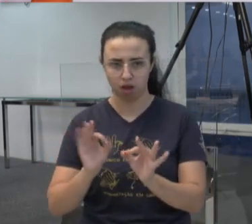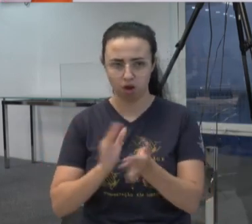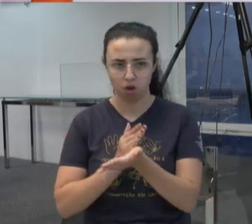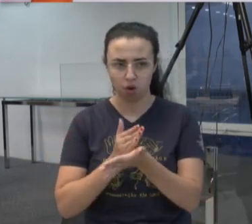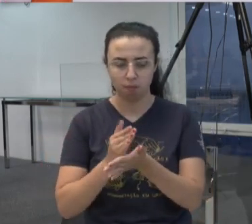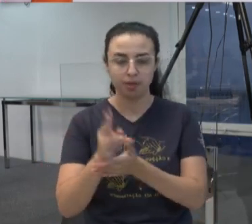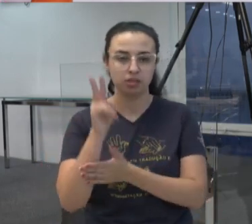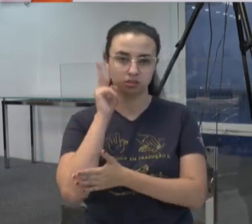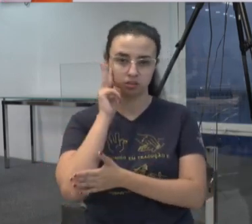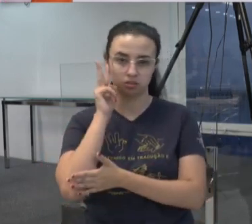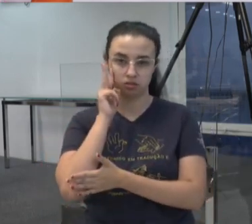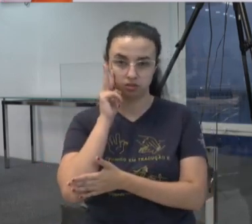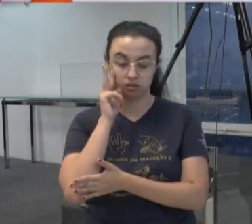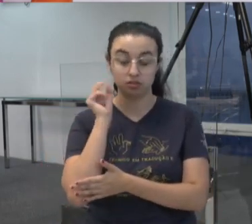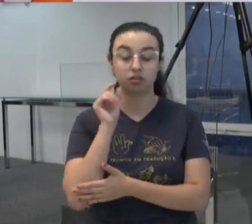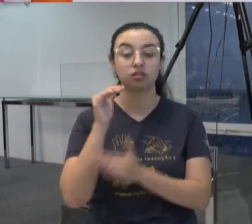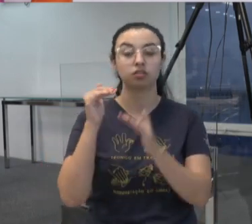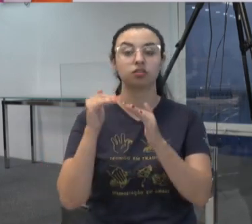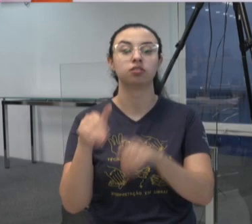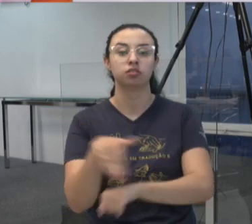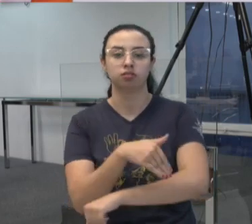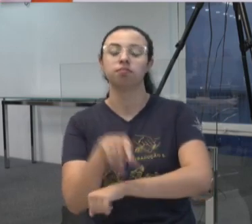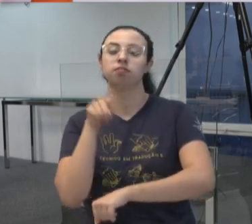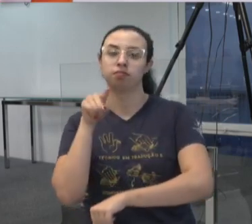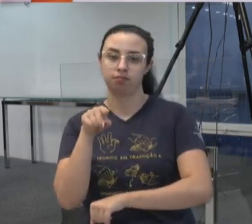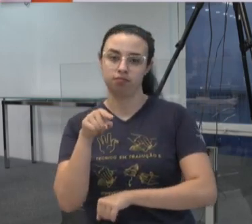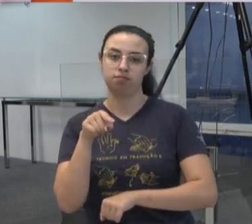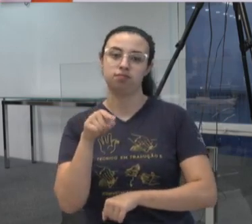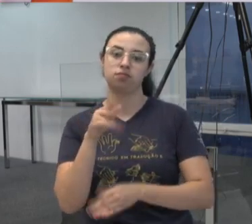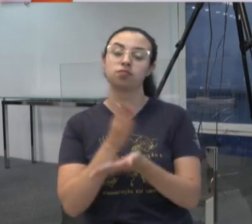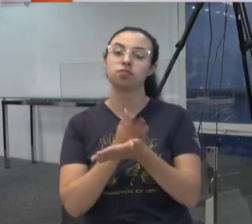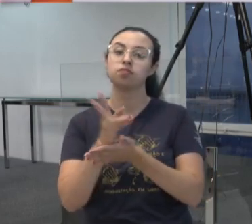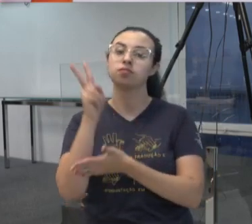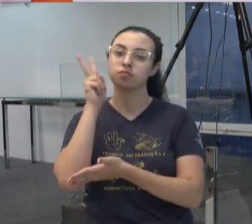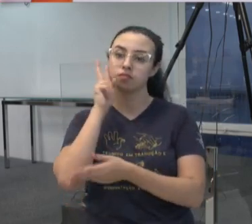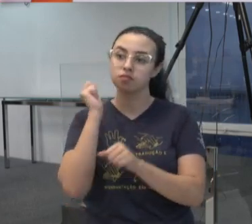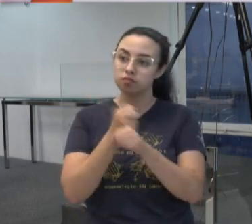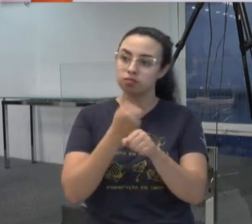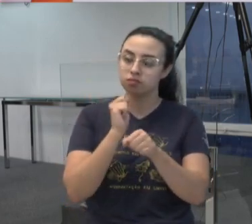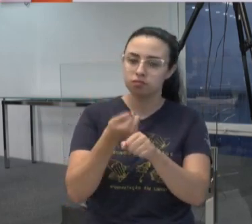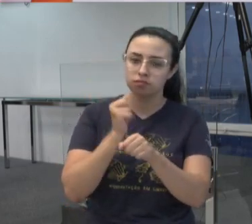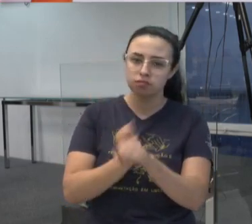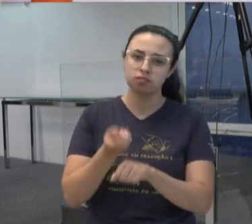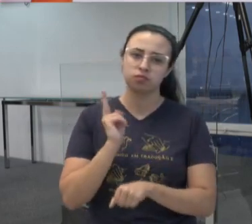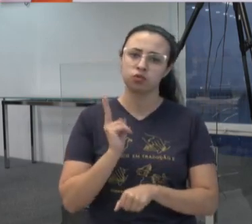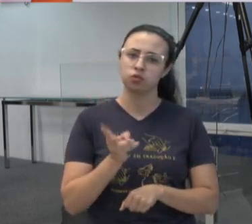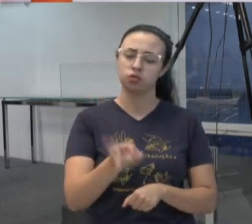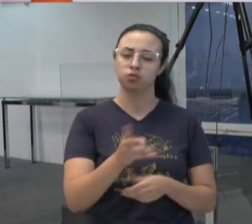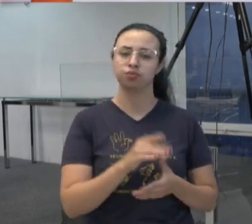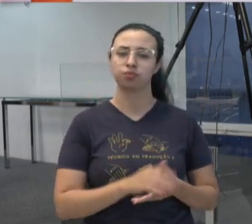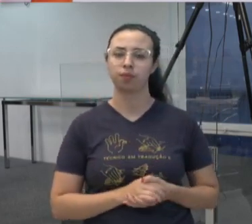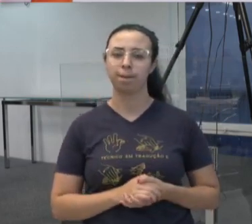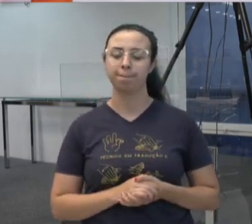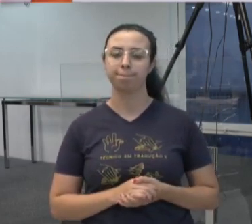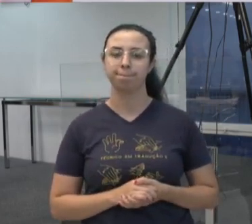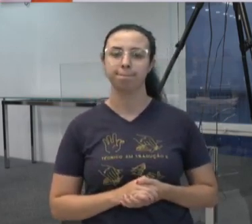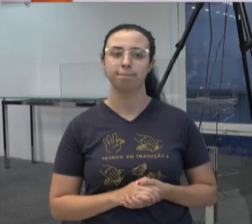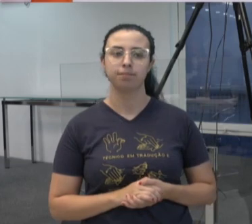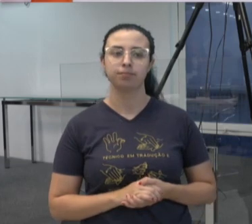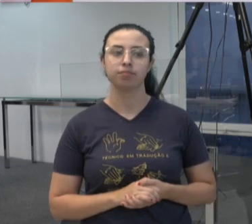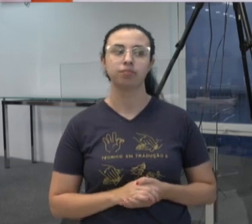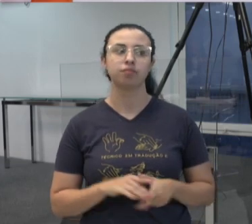Então, pessoal da Jesuína, a partir de segunda-feira, as obras vão voltar com a ligação ou não da rede